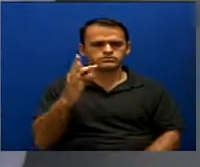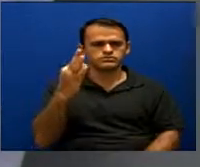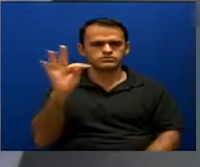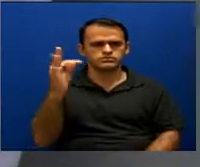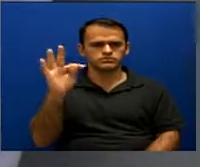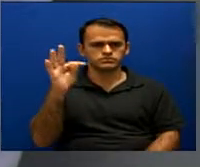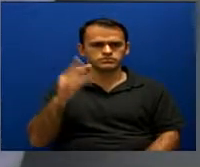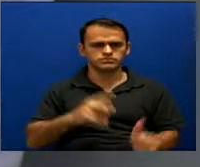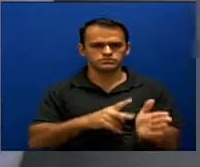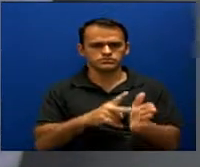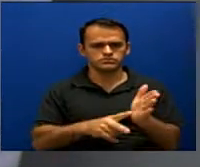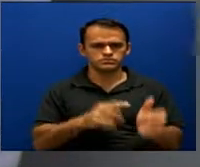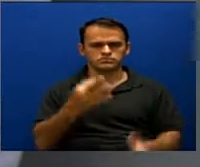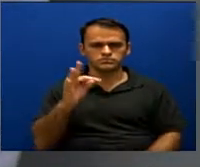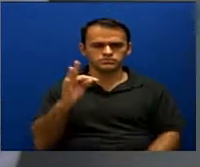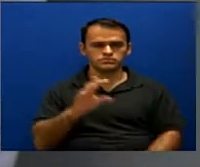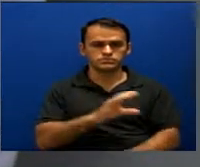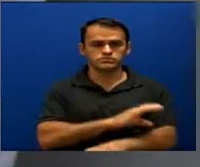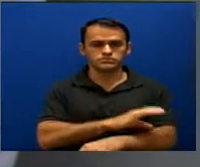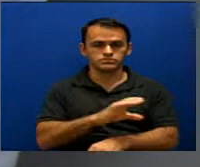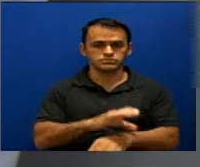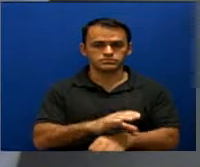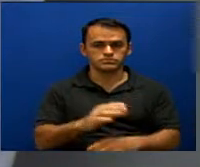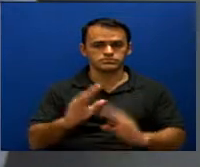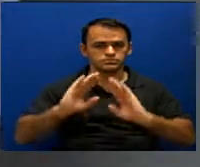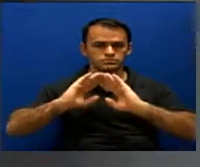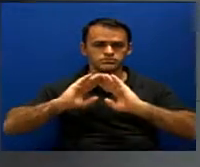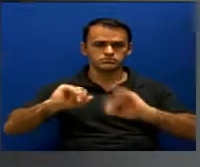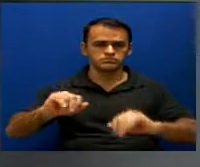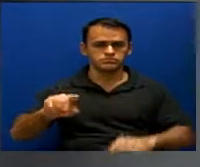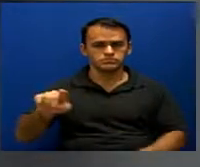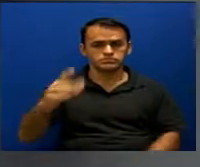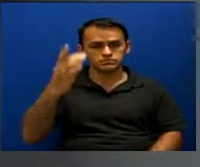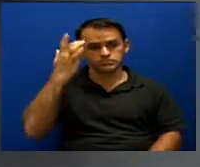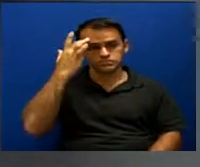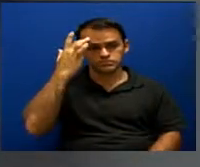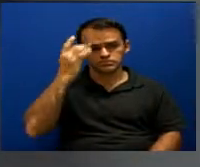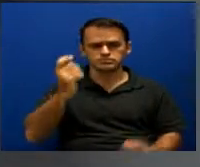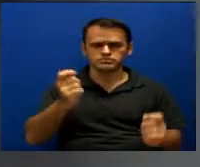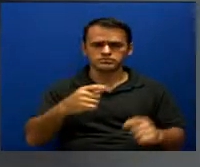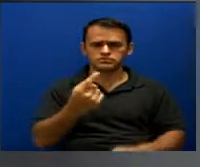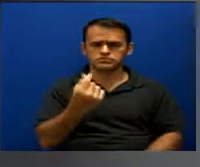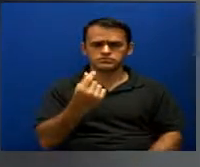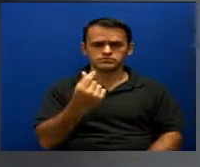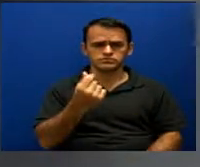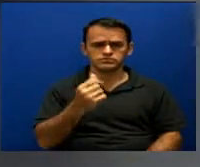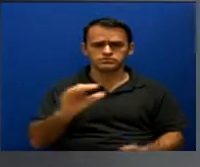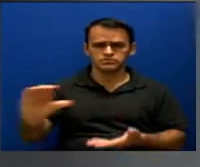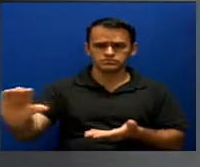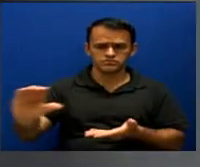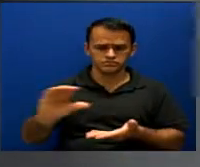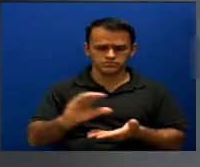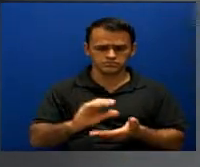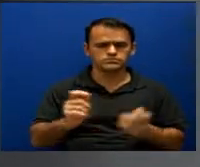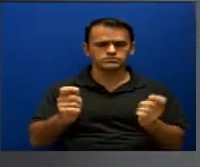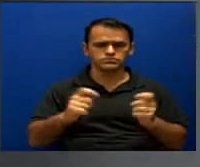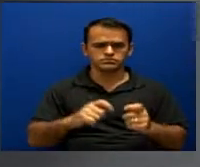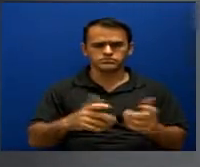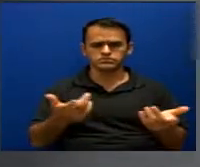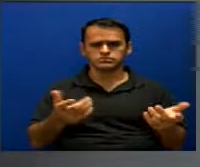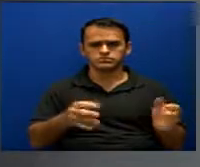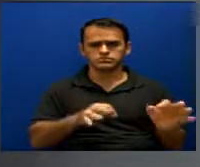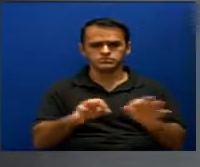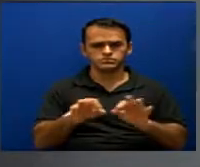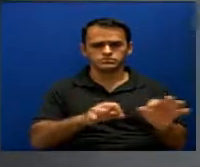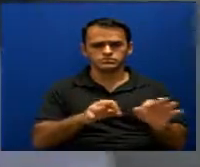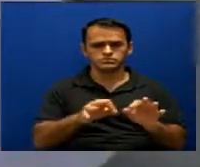presidente, ela foi solicitada pela Secretaria de Cultura e eles acham que com esse valor, né, com essa meta, com essa despesa, dá para aumentar em